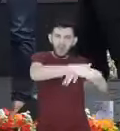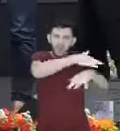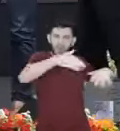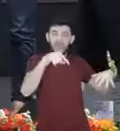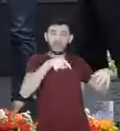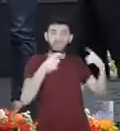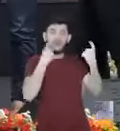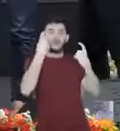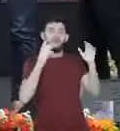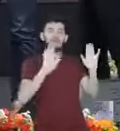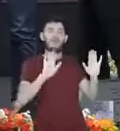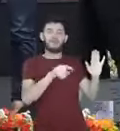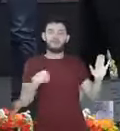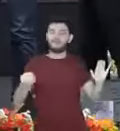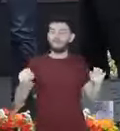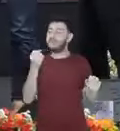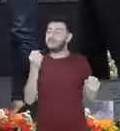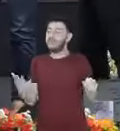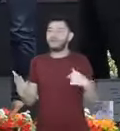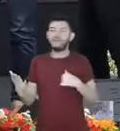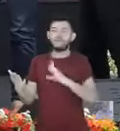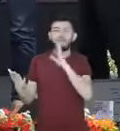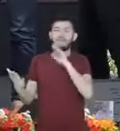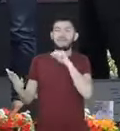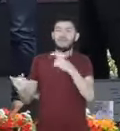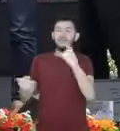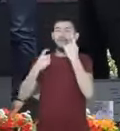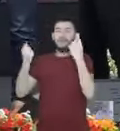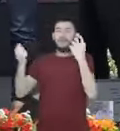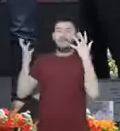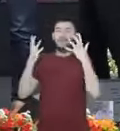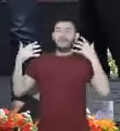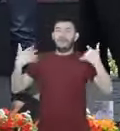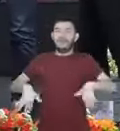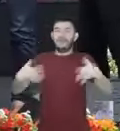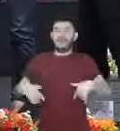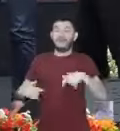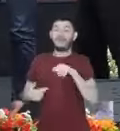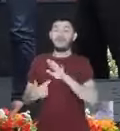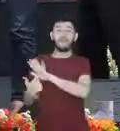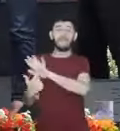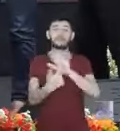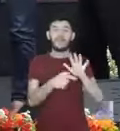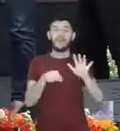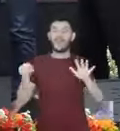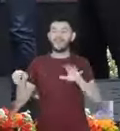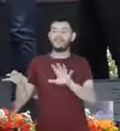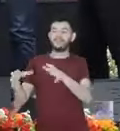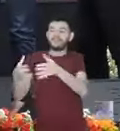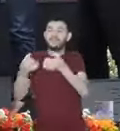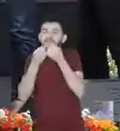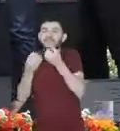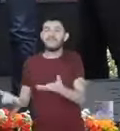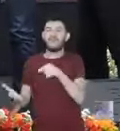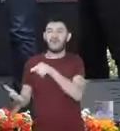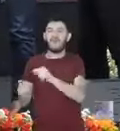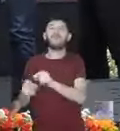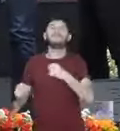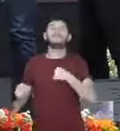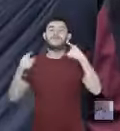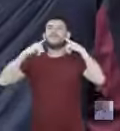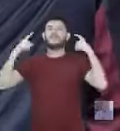Os bons são muito barulhentos também. Eu quero todo mundo lá no Twitter e aqui gritando, sabe o quê?